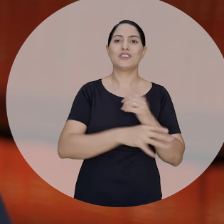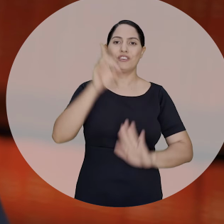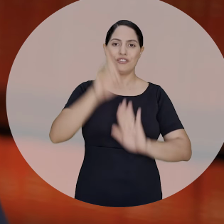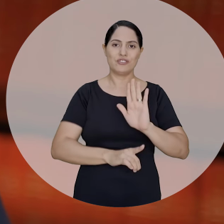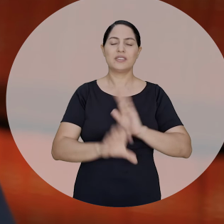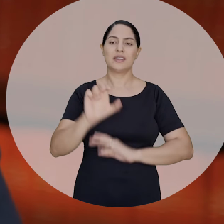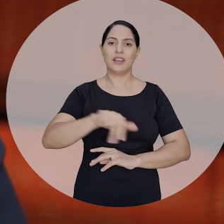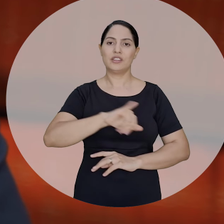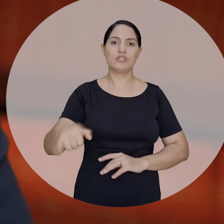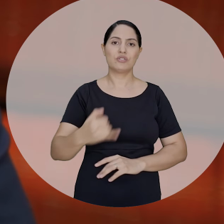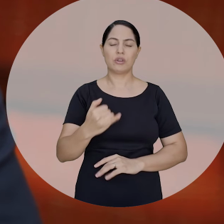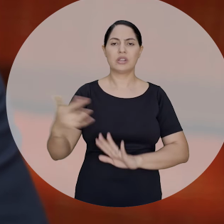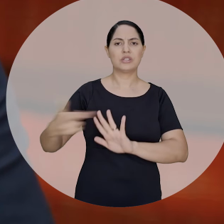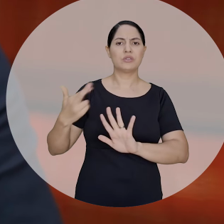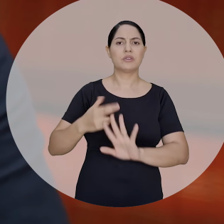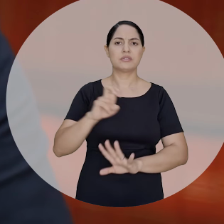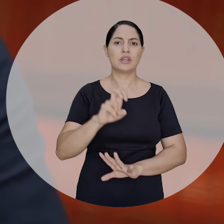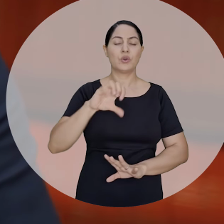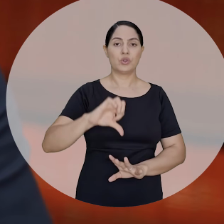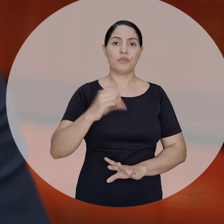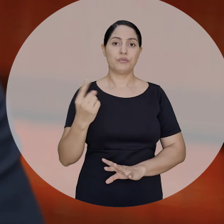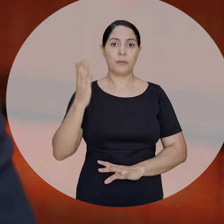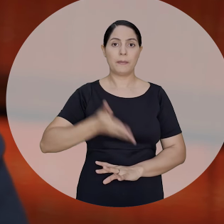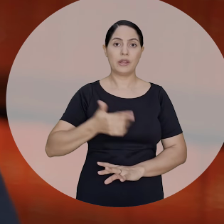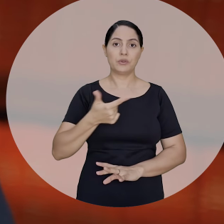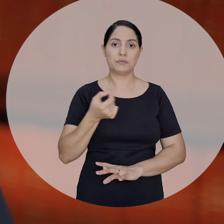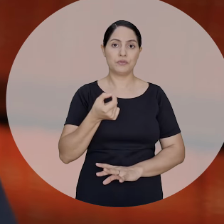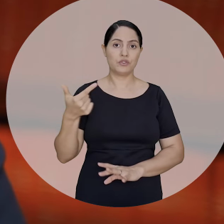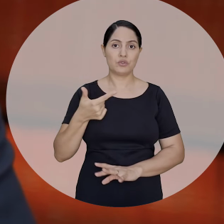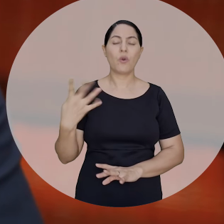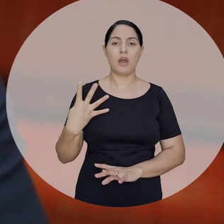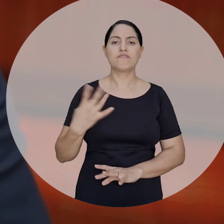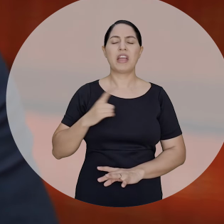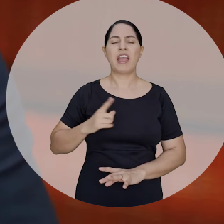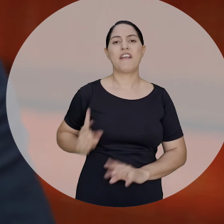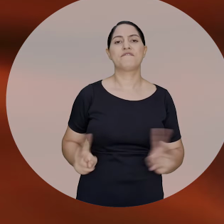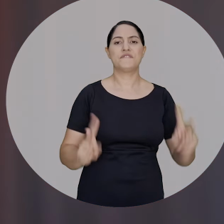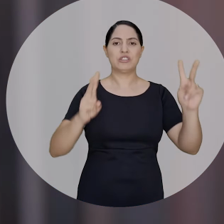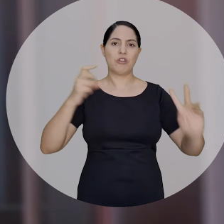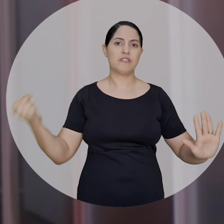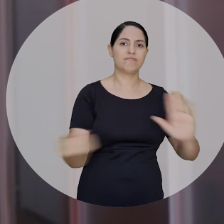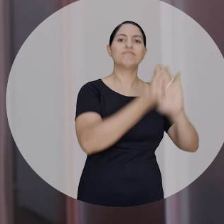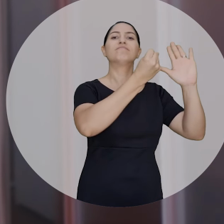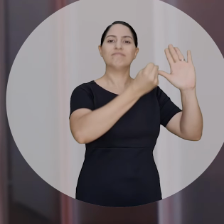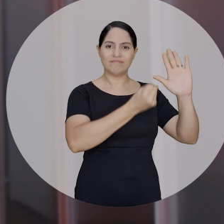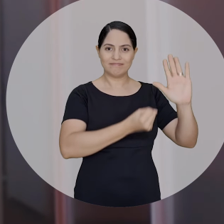a implantação da Resolução 591/2024. Sem dúvida alguma, uma vitória histórica.